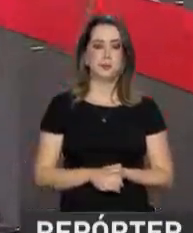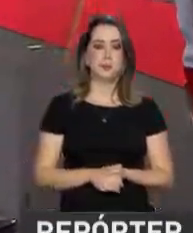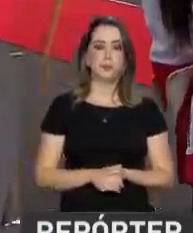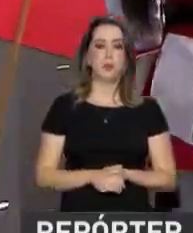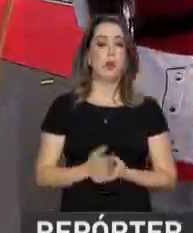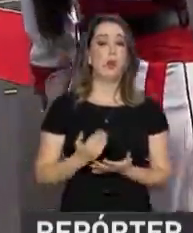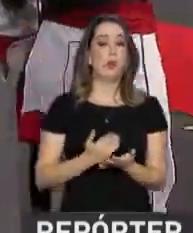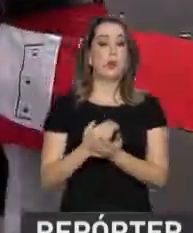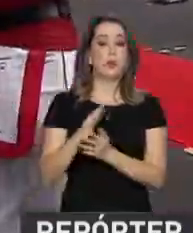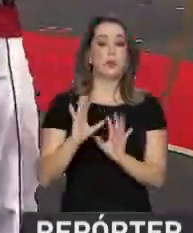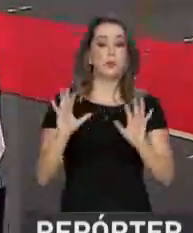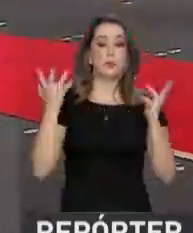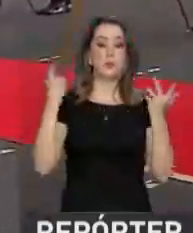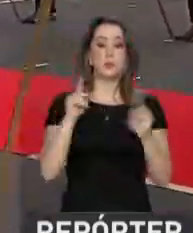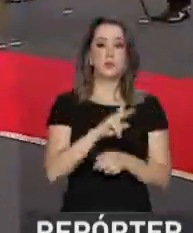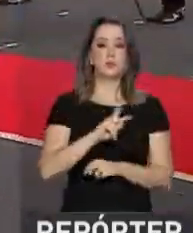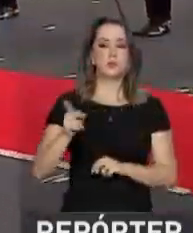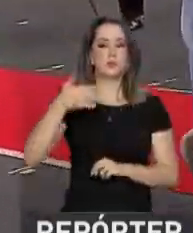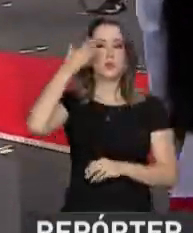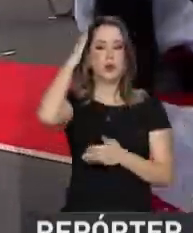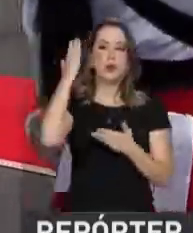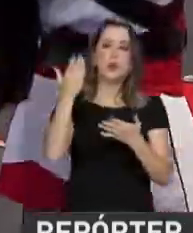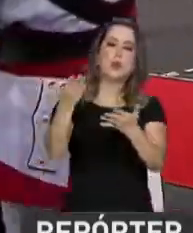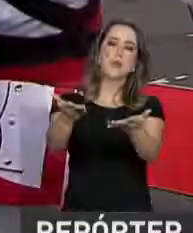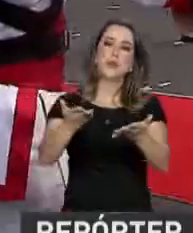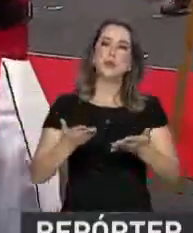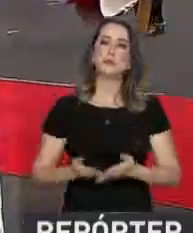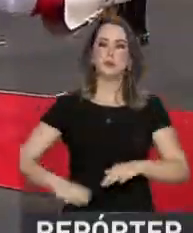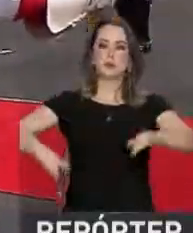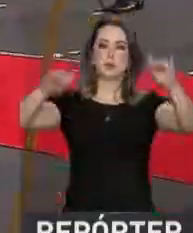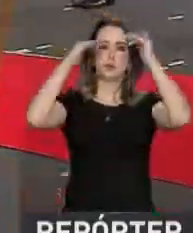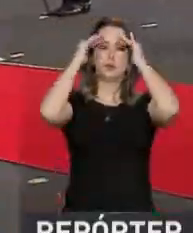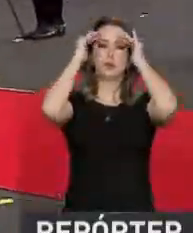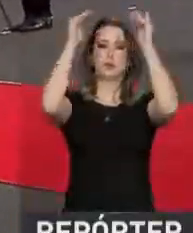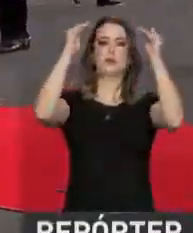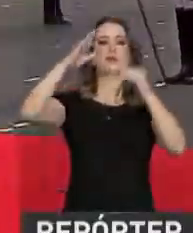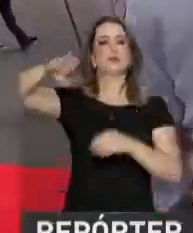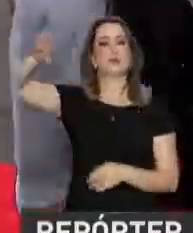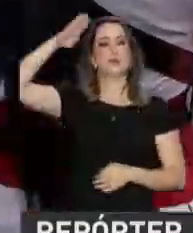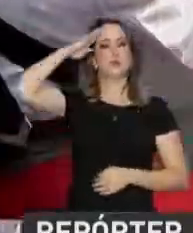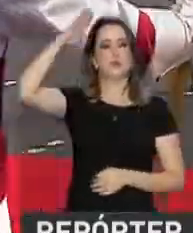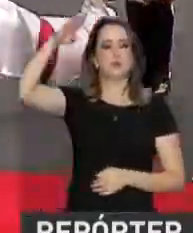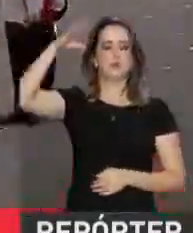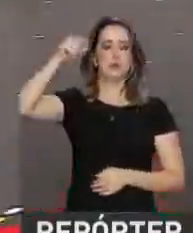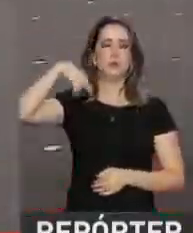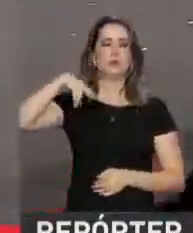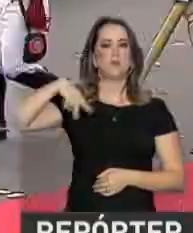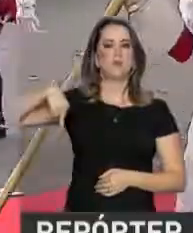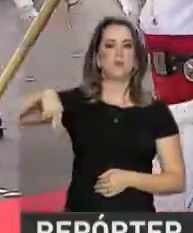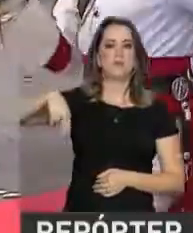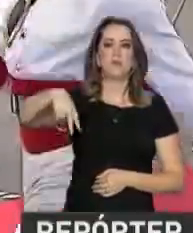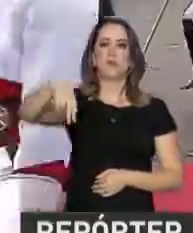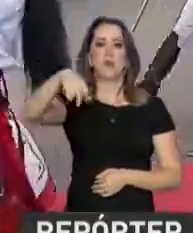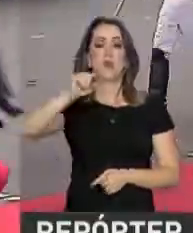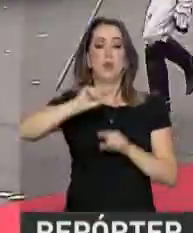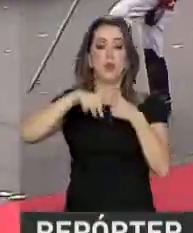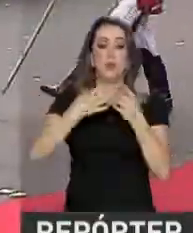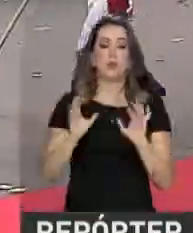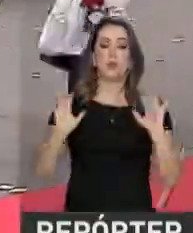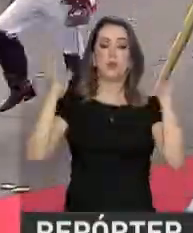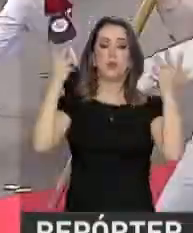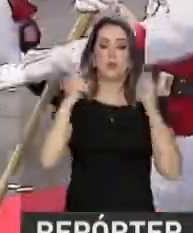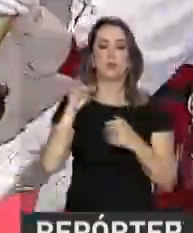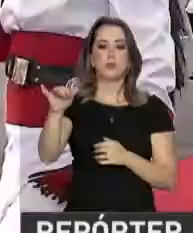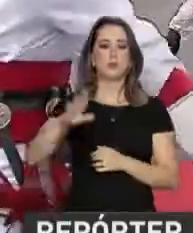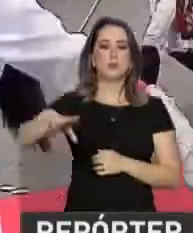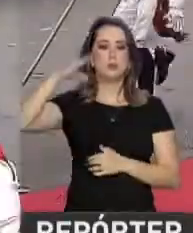da cerimônia, o presidente da República foi recebido com honras militares e passou a tropa em revista. A comemoração do Dia